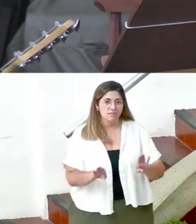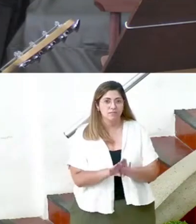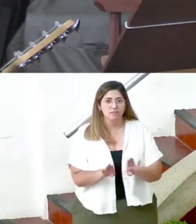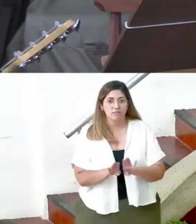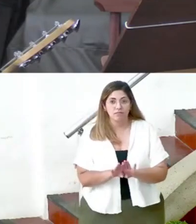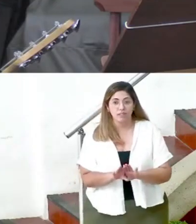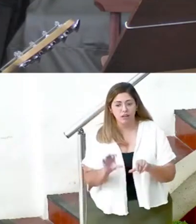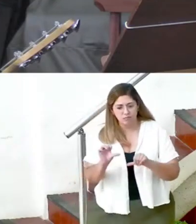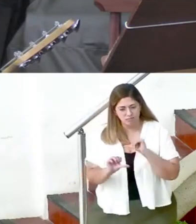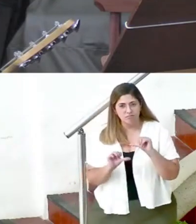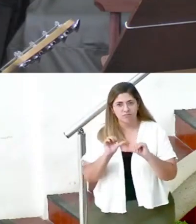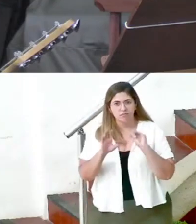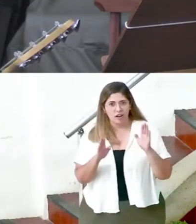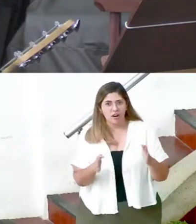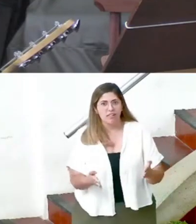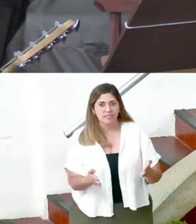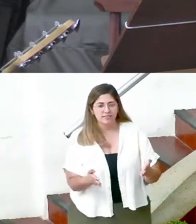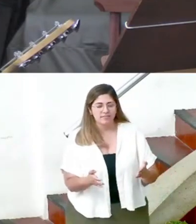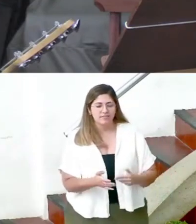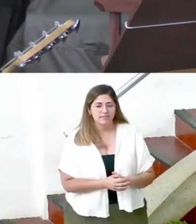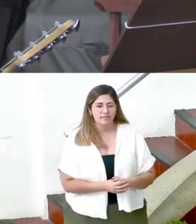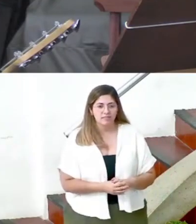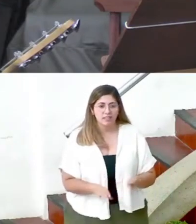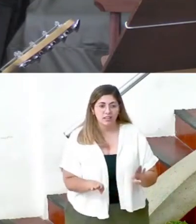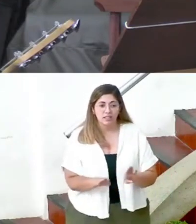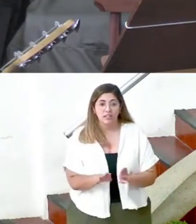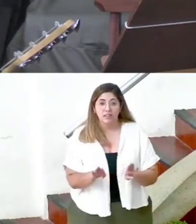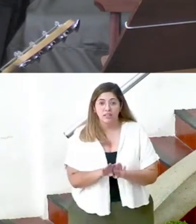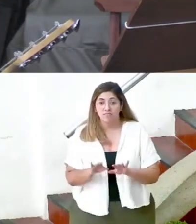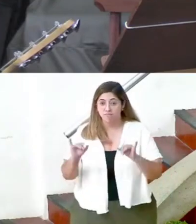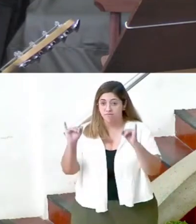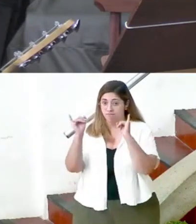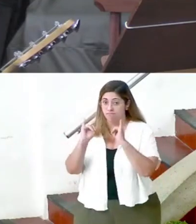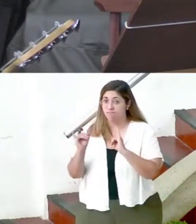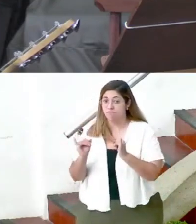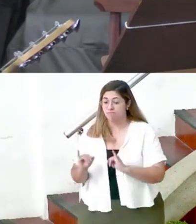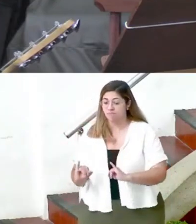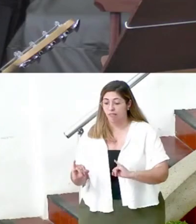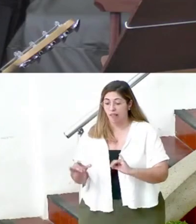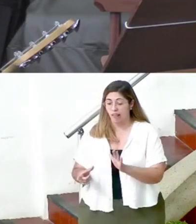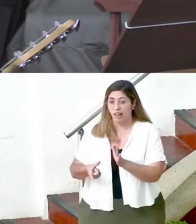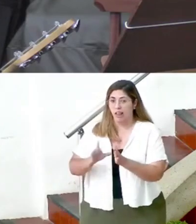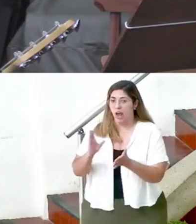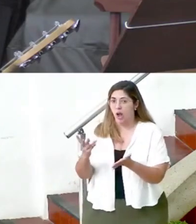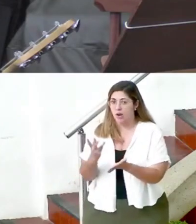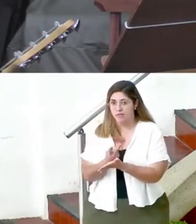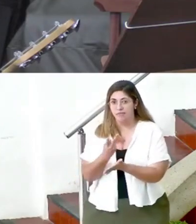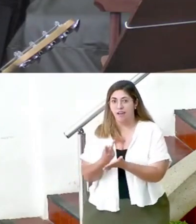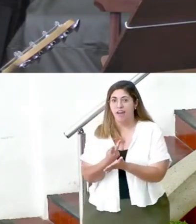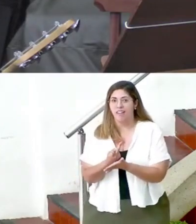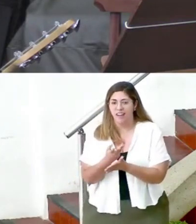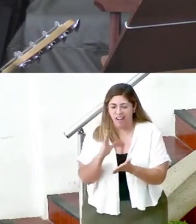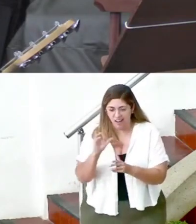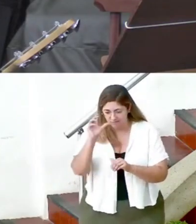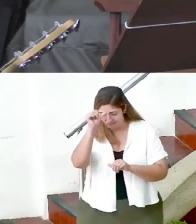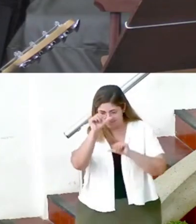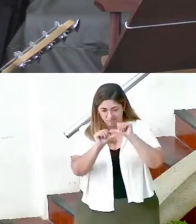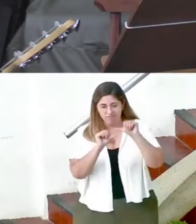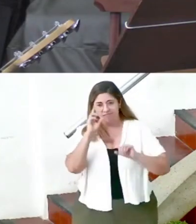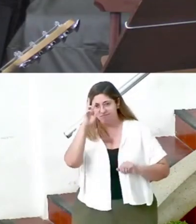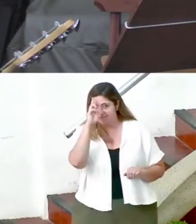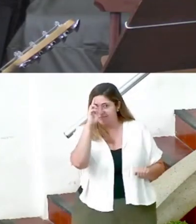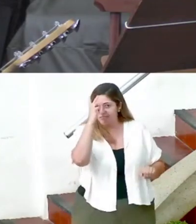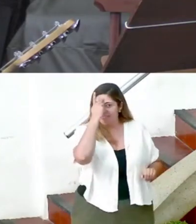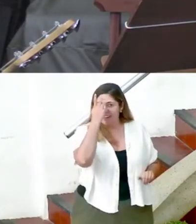Dionísio, que não poderia mais fazer a defesa dos deuses gregos, seja no caso de Sérgio Paulo, que não poderia mais ser um